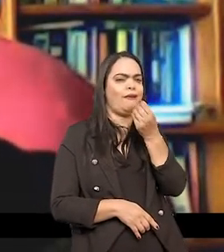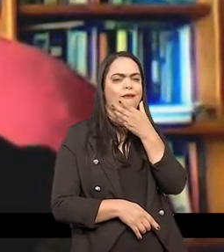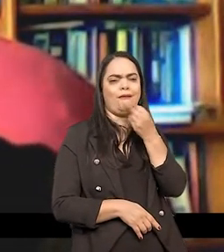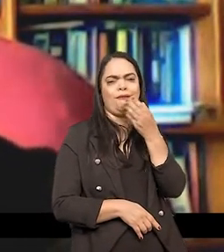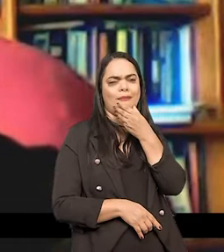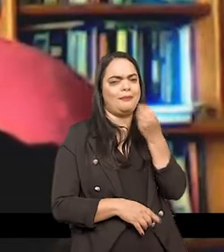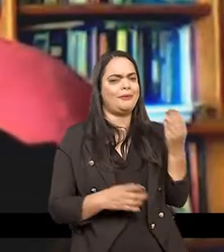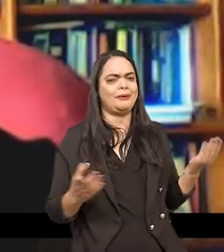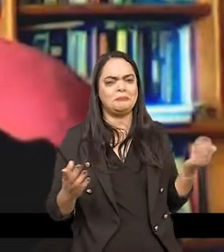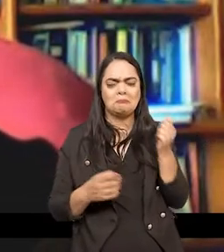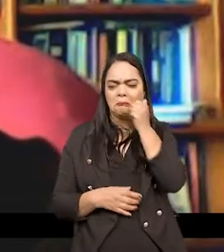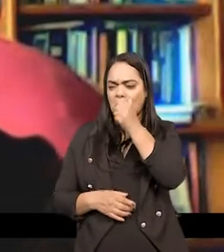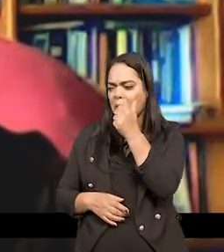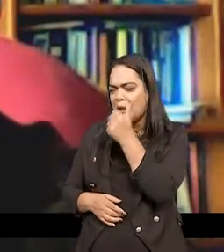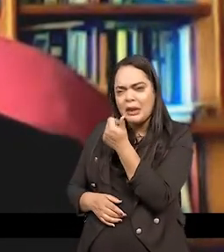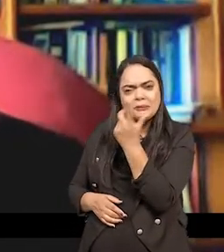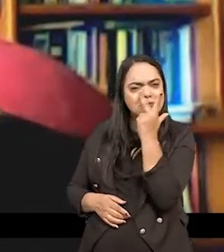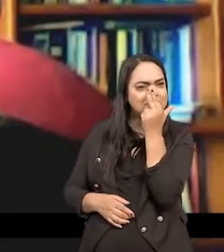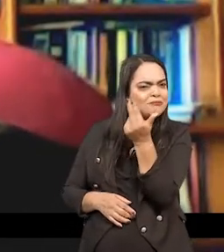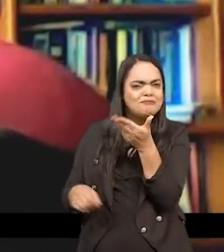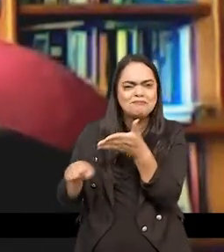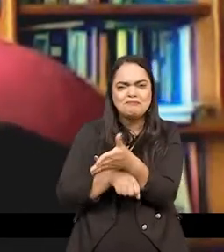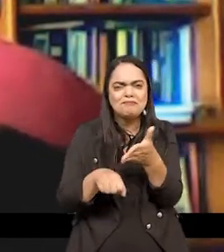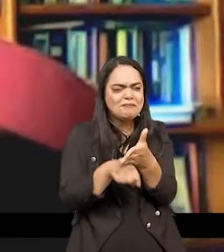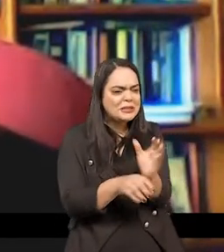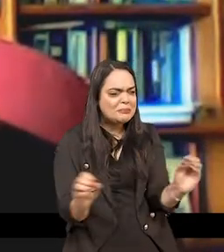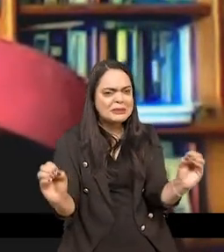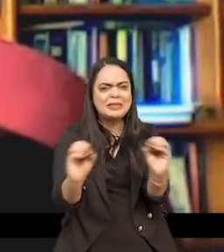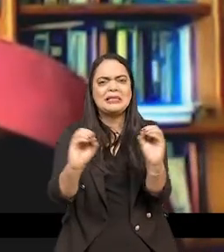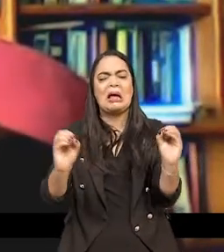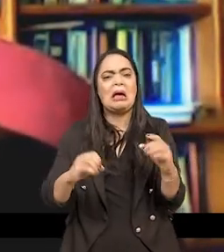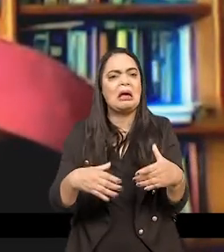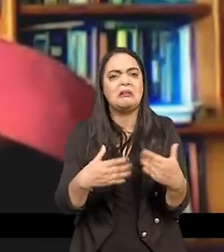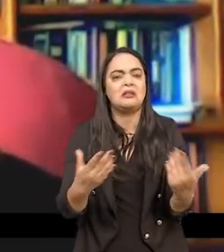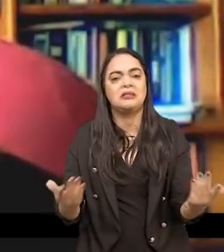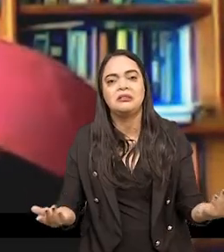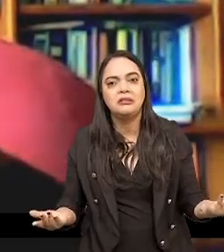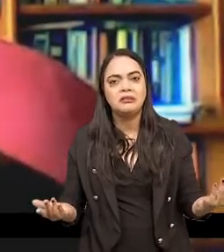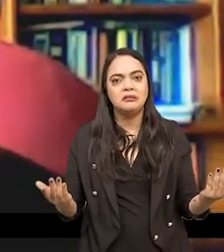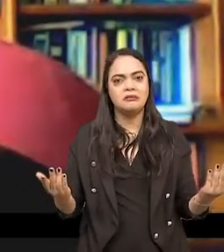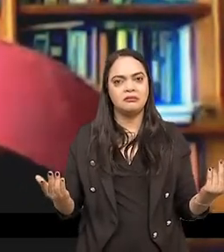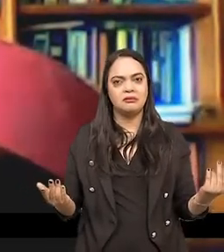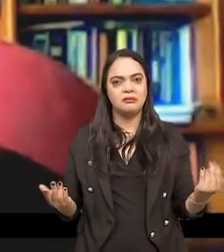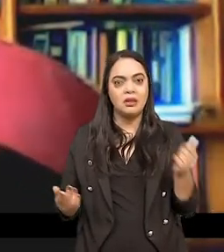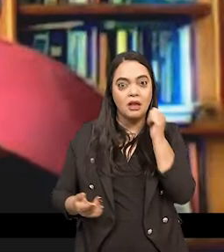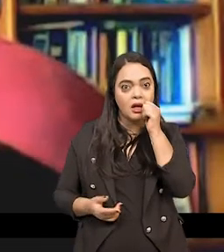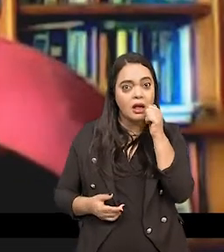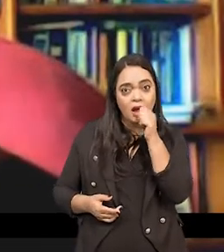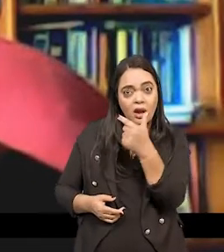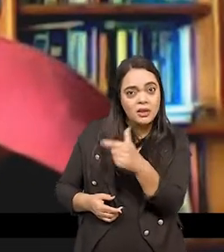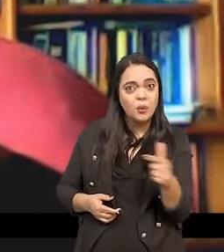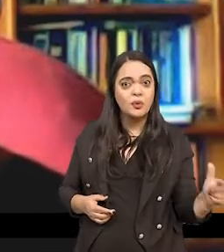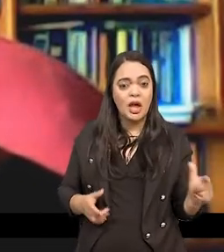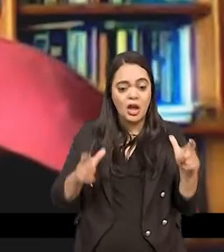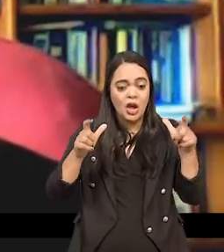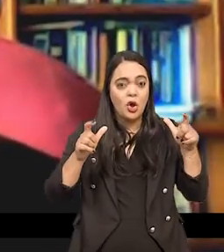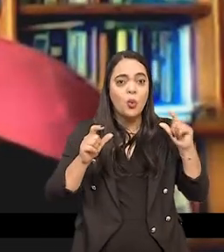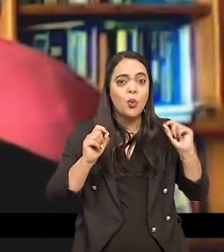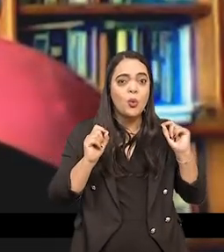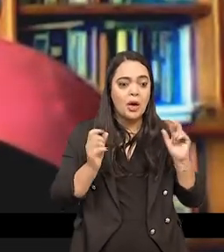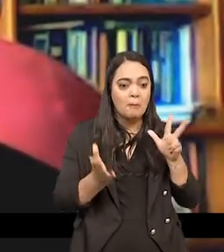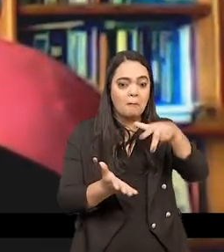as mulheres não fazem parte, e as mulheres não fazem parte, inclusive, das narrativas políticas em especial. Não há espaço para as